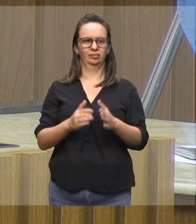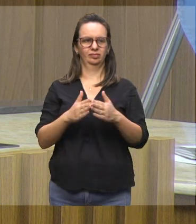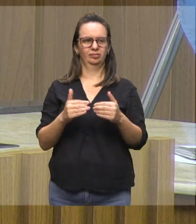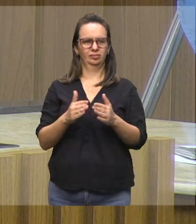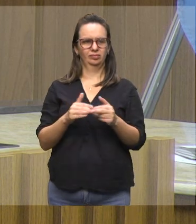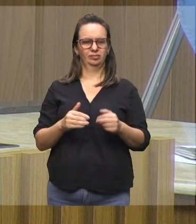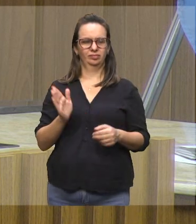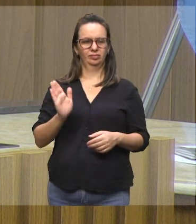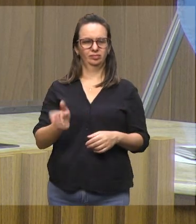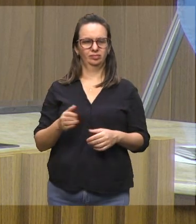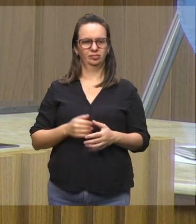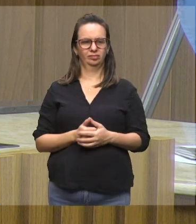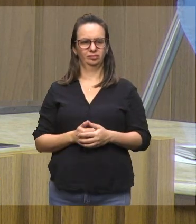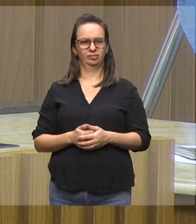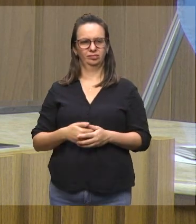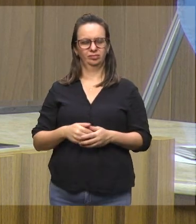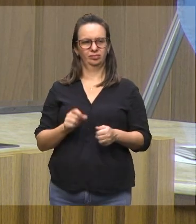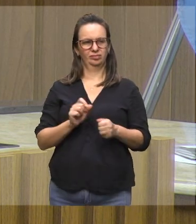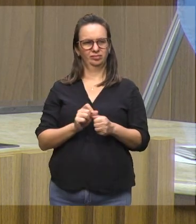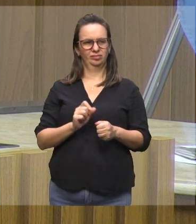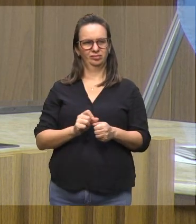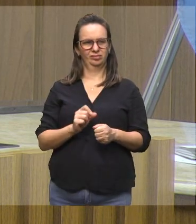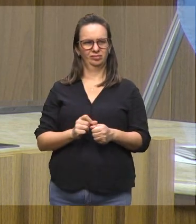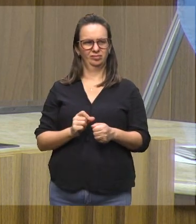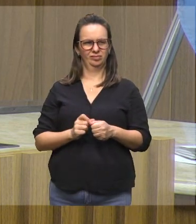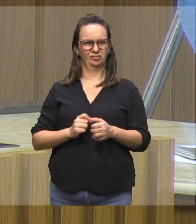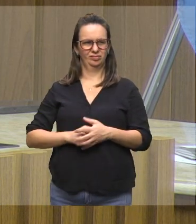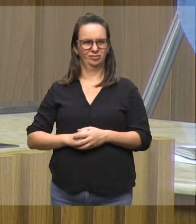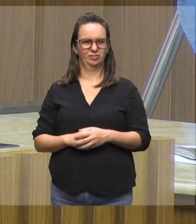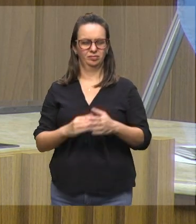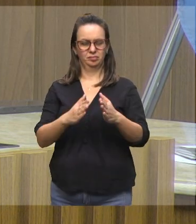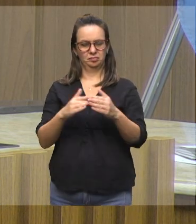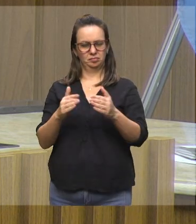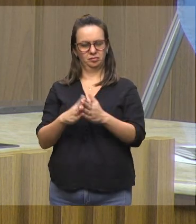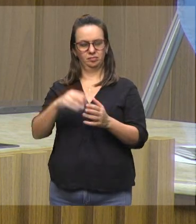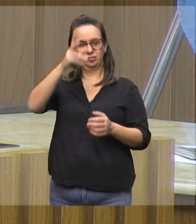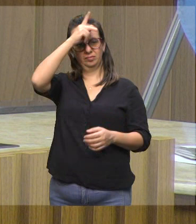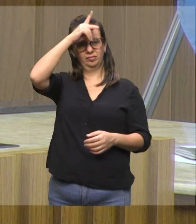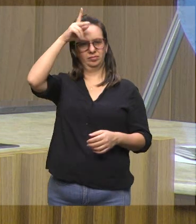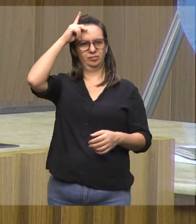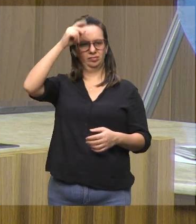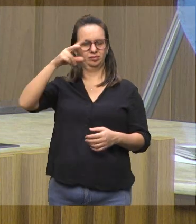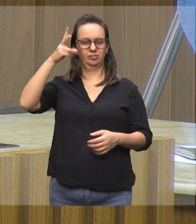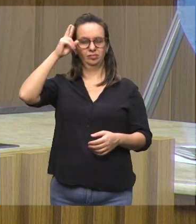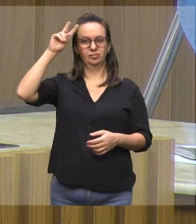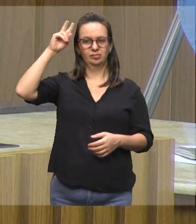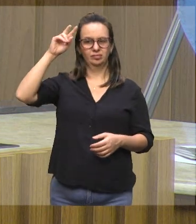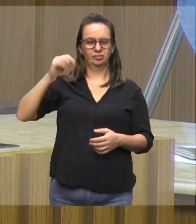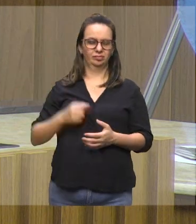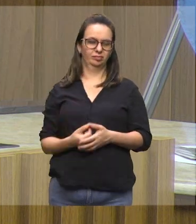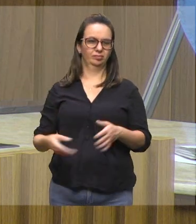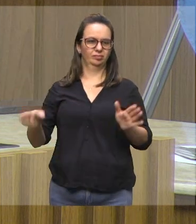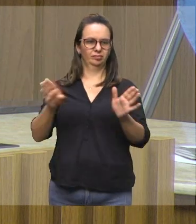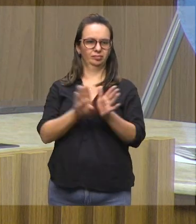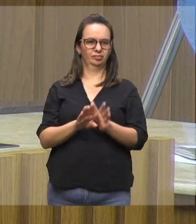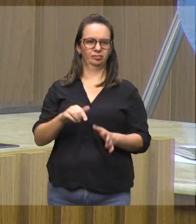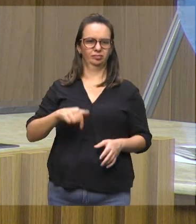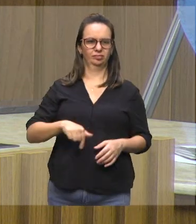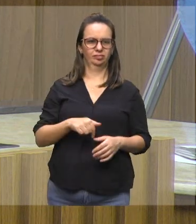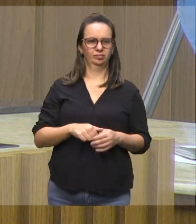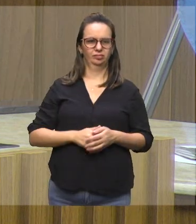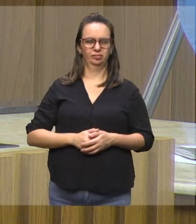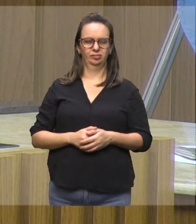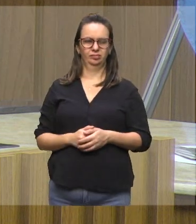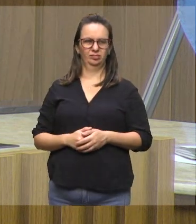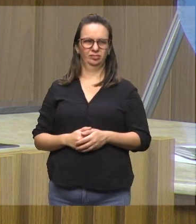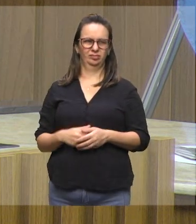e fizemos esse requerimento para o nosso prefeito. E lembrando que eu venho aqui nesse momento, né, pela